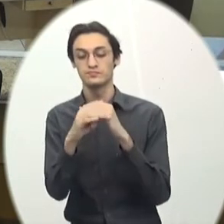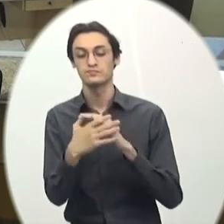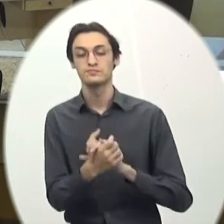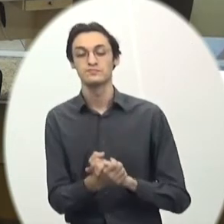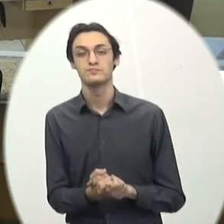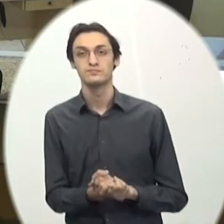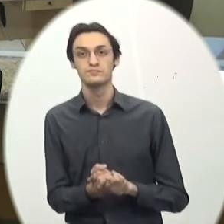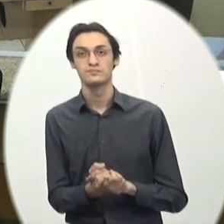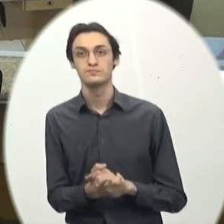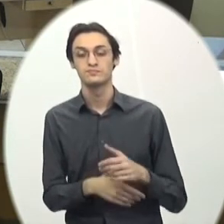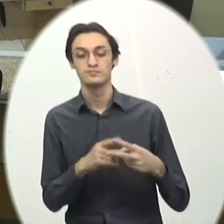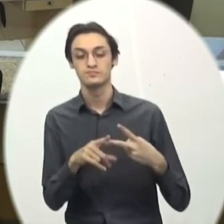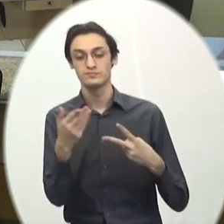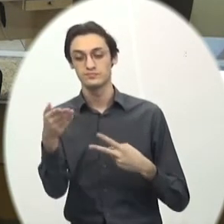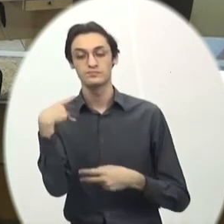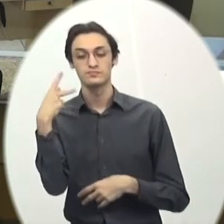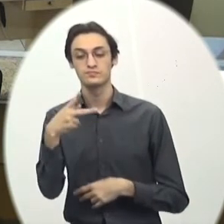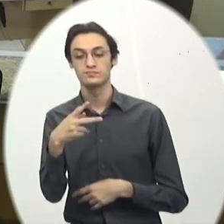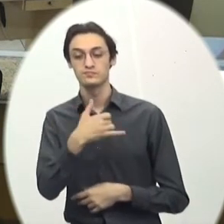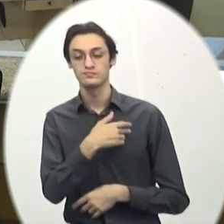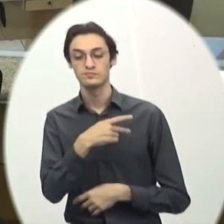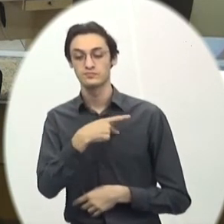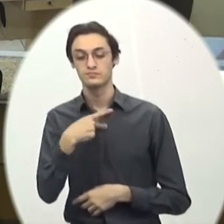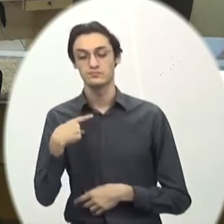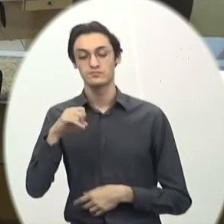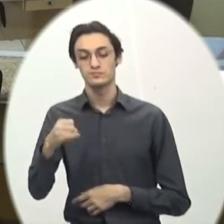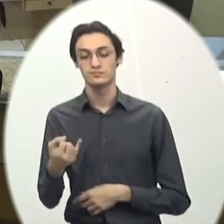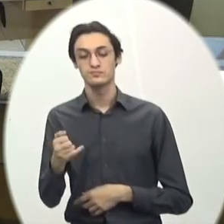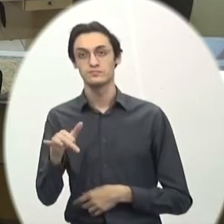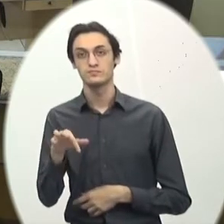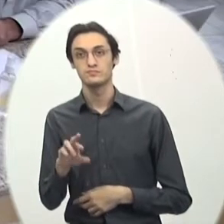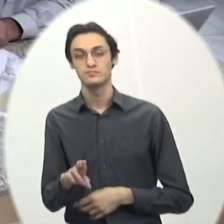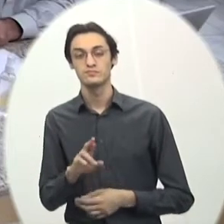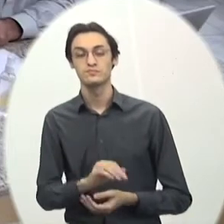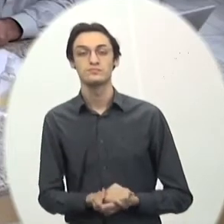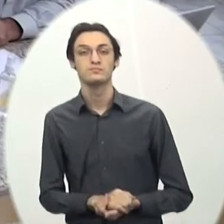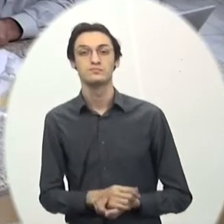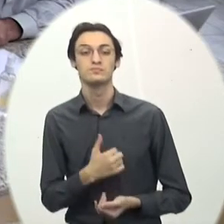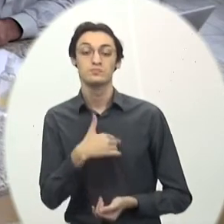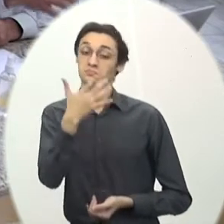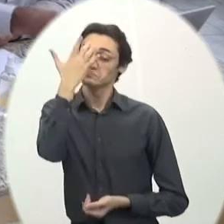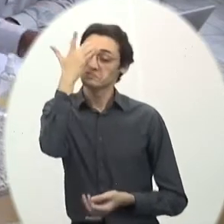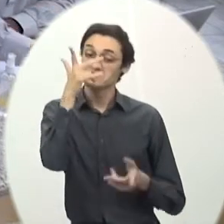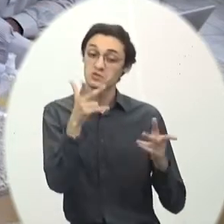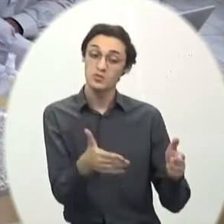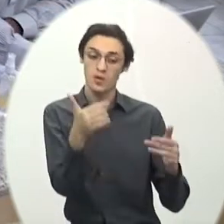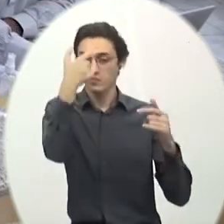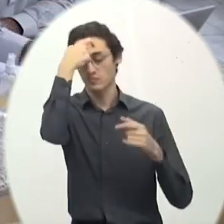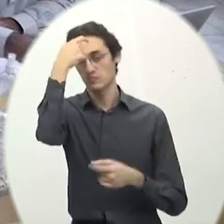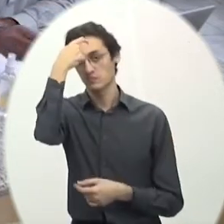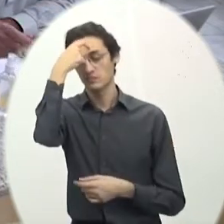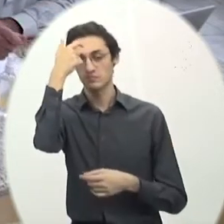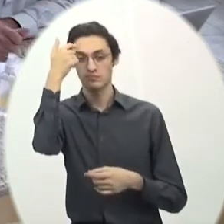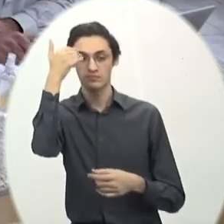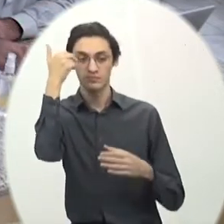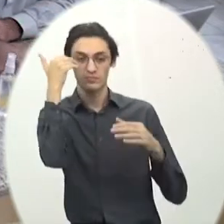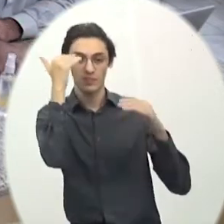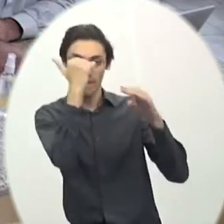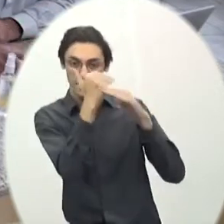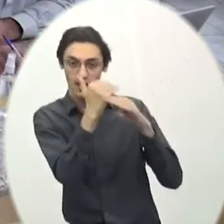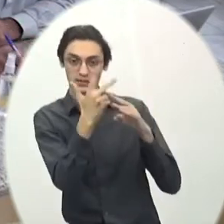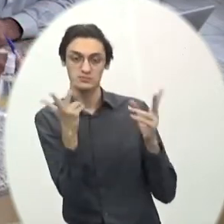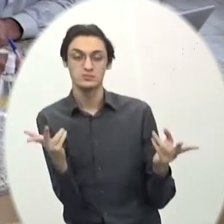unanimidade. Com a palavra, o vereador Pastor Jair. Só, eu não sei se está na mesma linha do vereador Paulo. Nesses 15